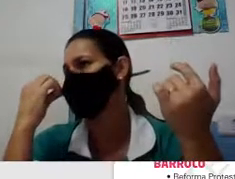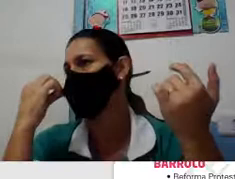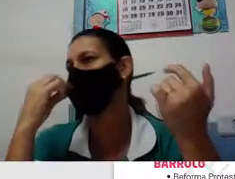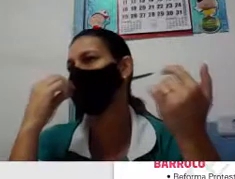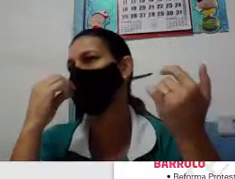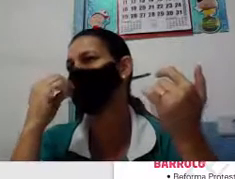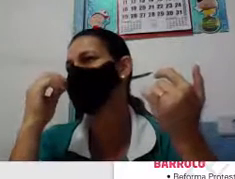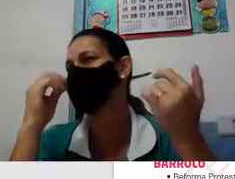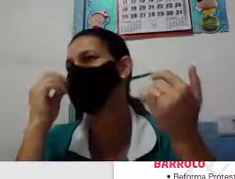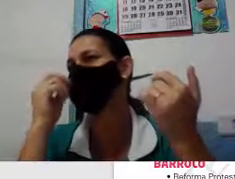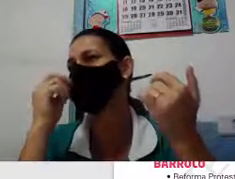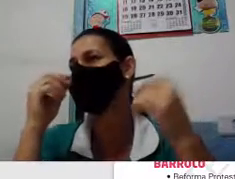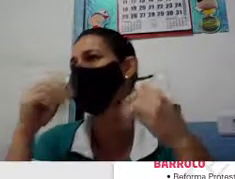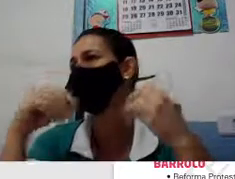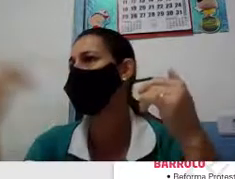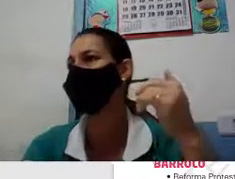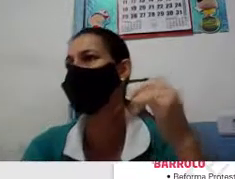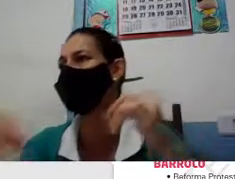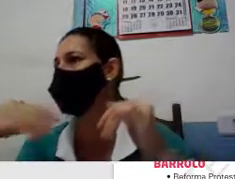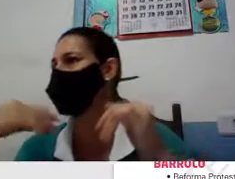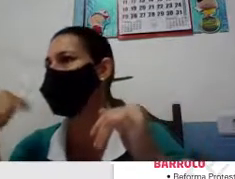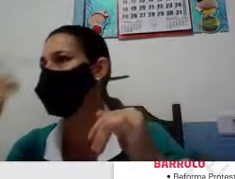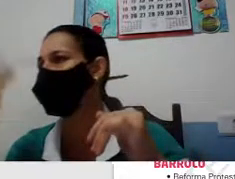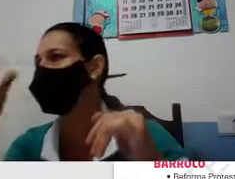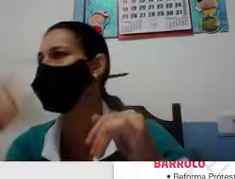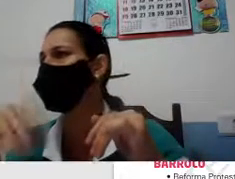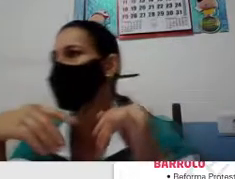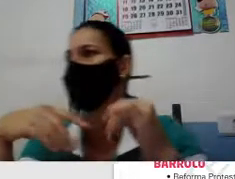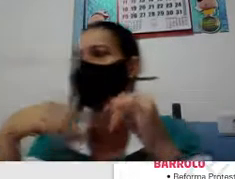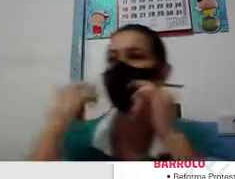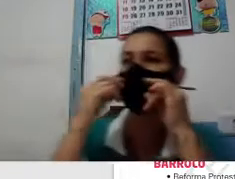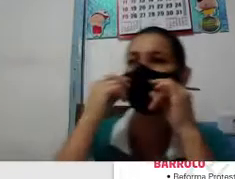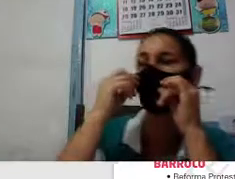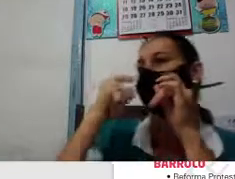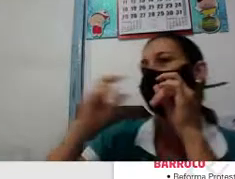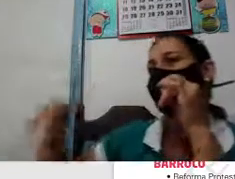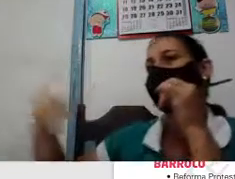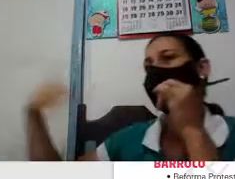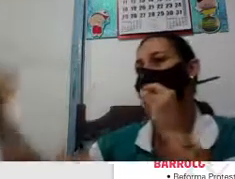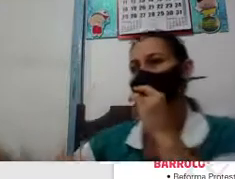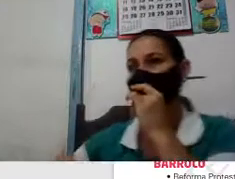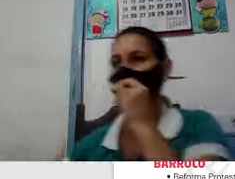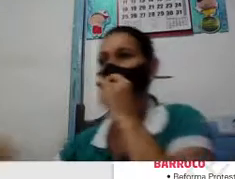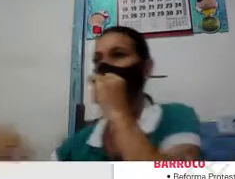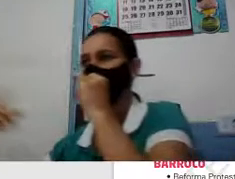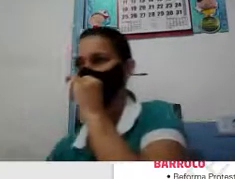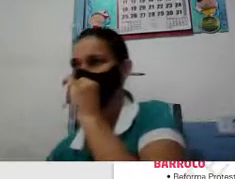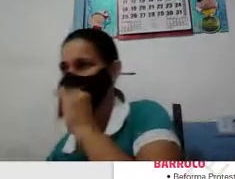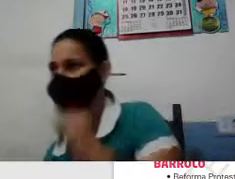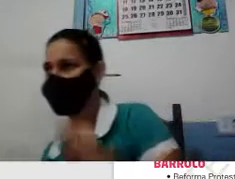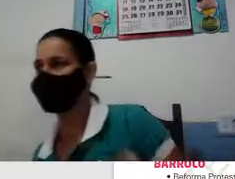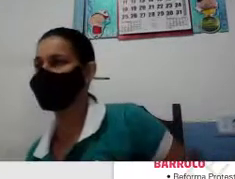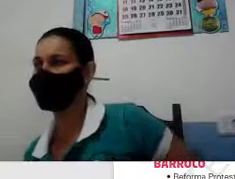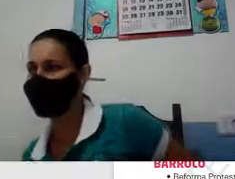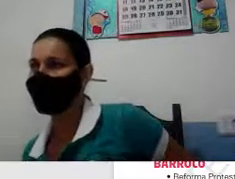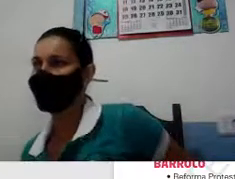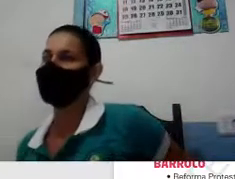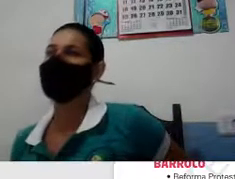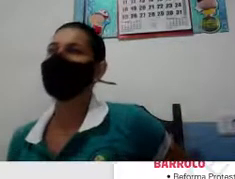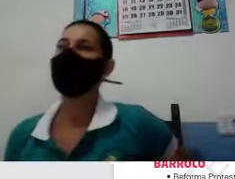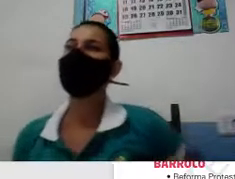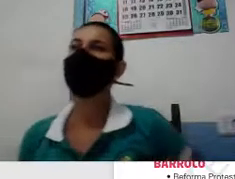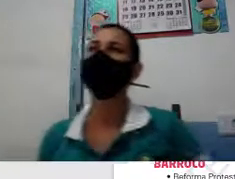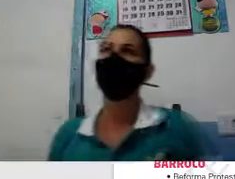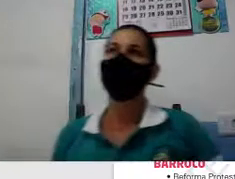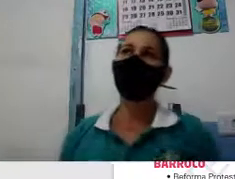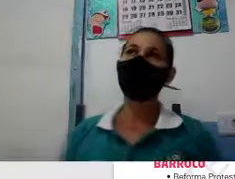seus pensamentos, que já eram vistos como macumbeiros, né? Pessoas que eram contra a religião ou a religiosidade, tá?